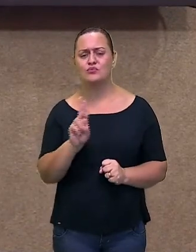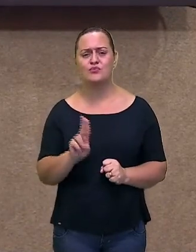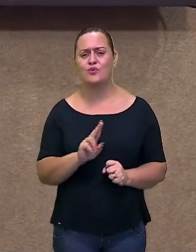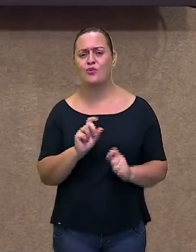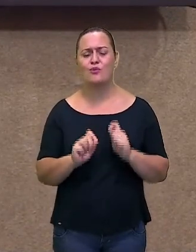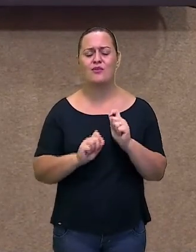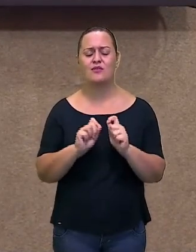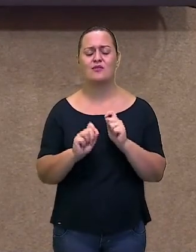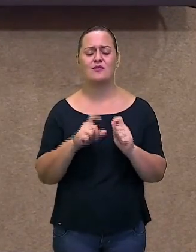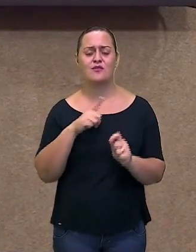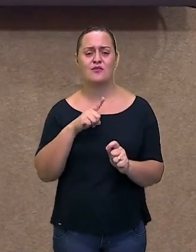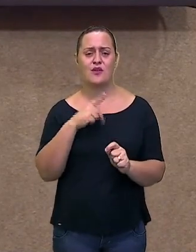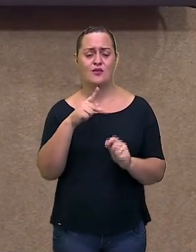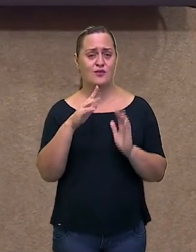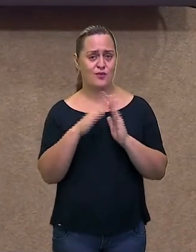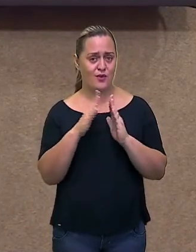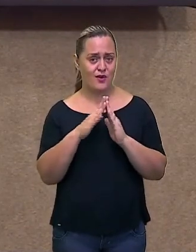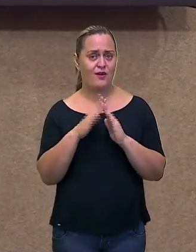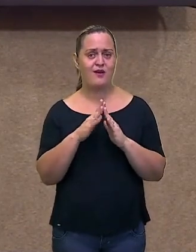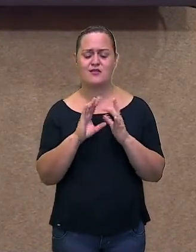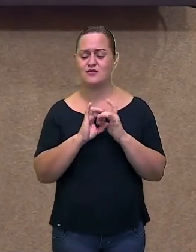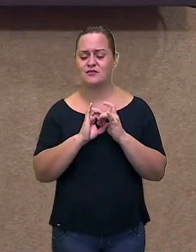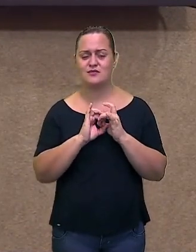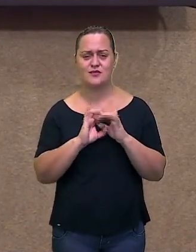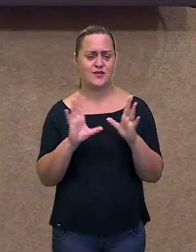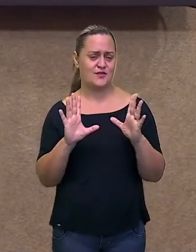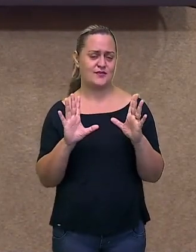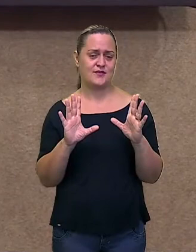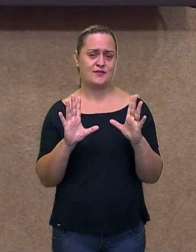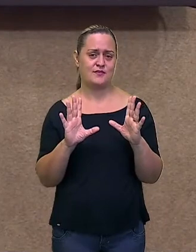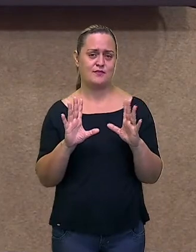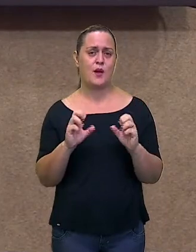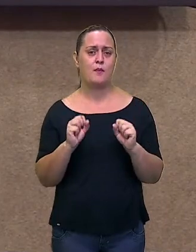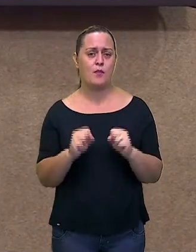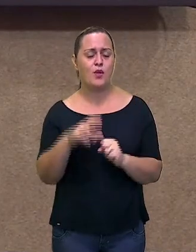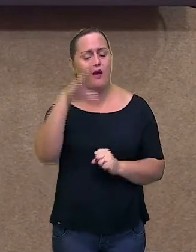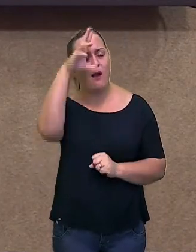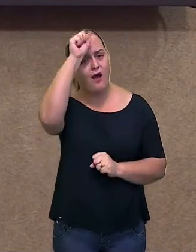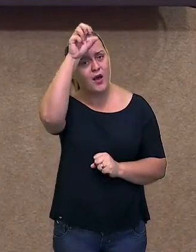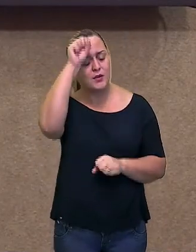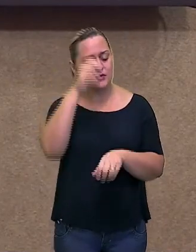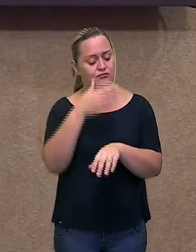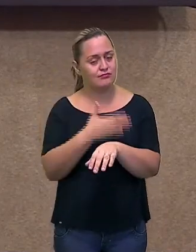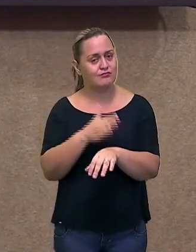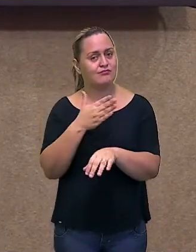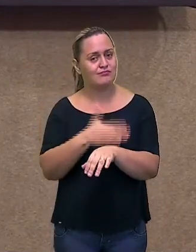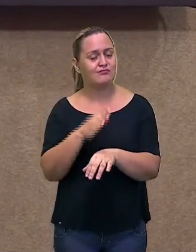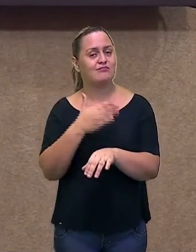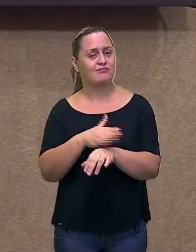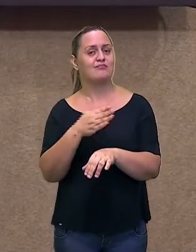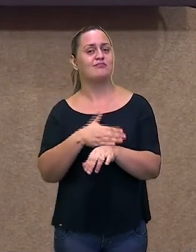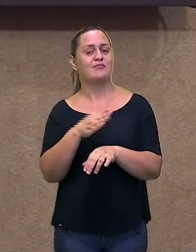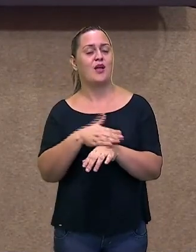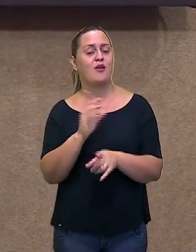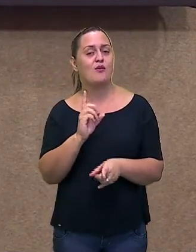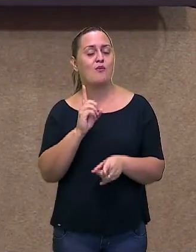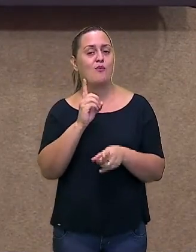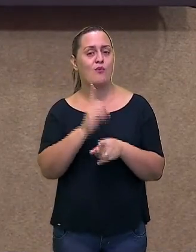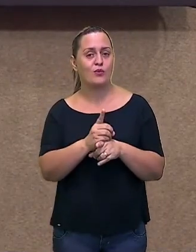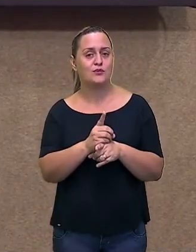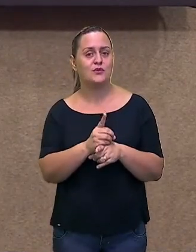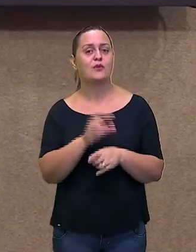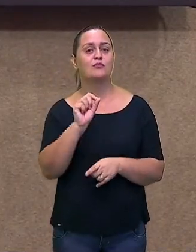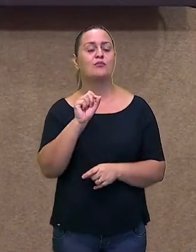que a gente tem na nossa casa mesmo para poder fazer essas contas aí para você chegar aos